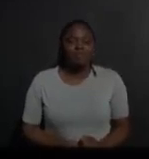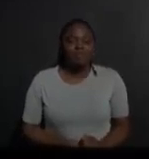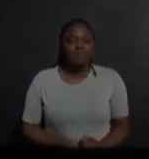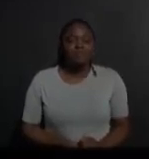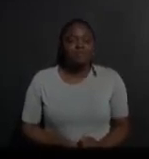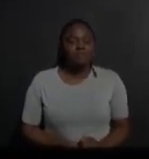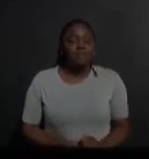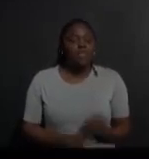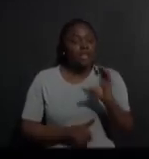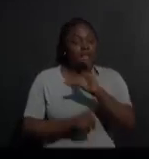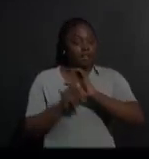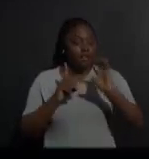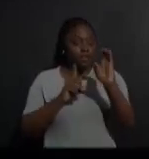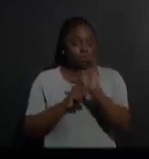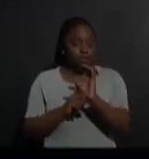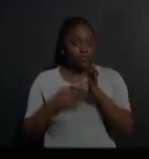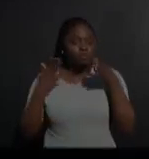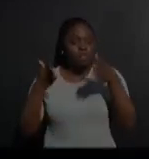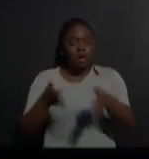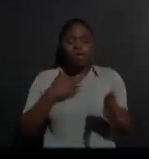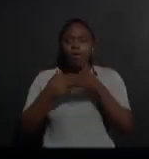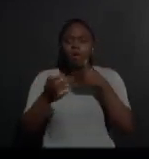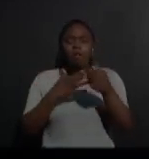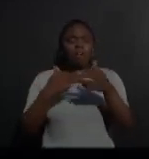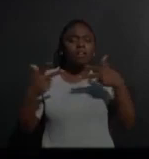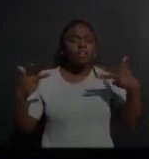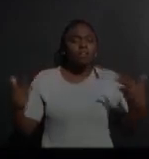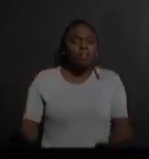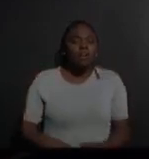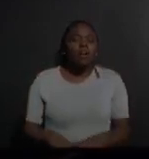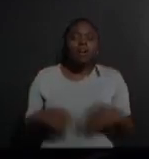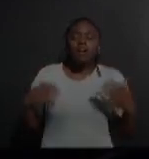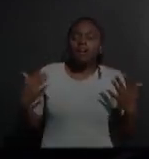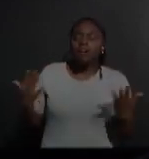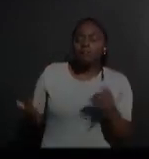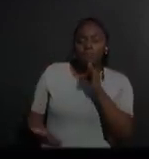Aí a gente chega num culto, qualquer coisa.